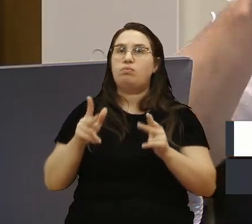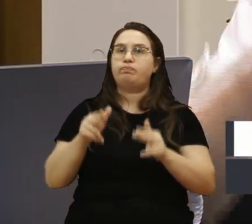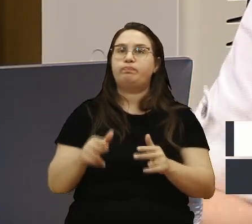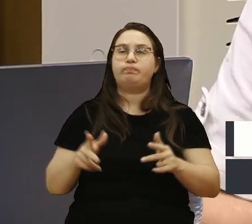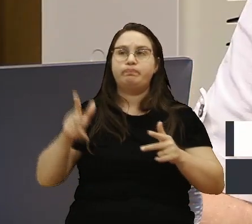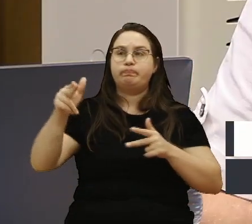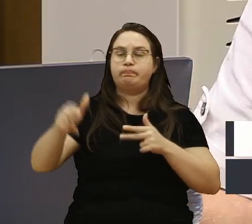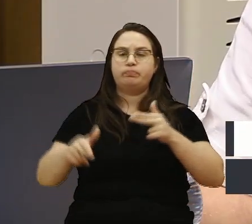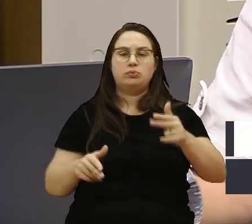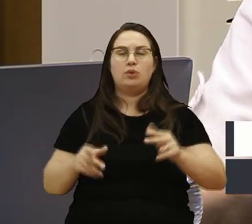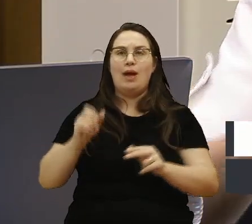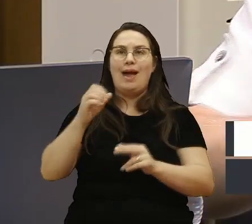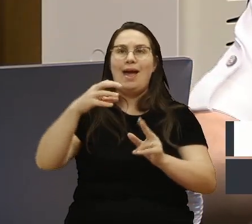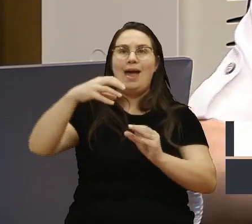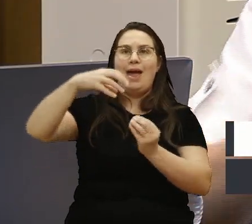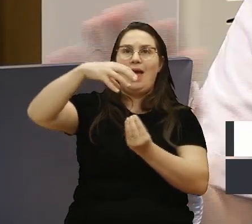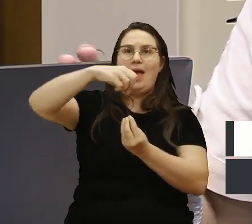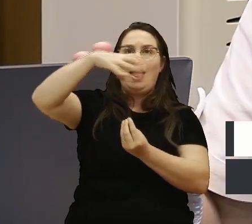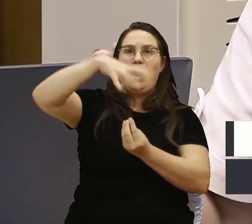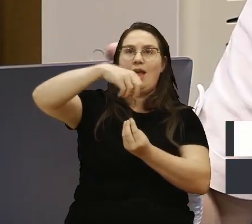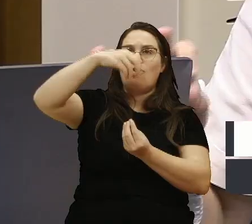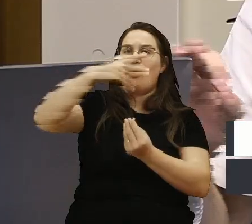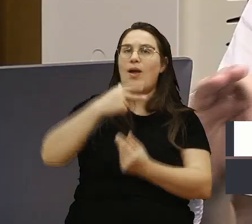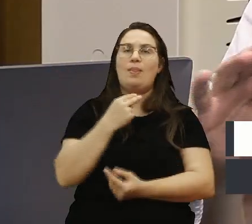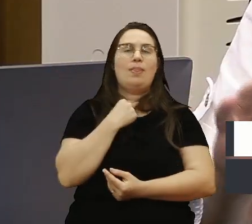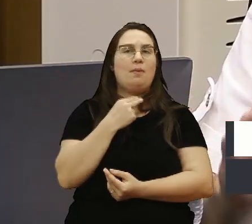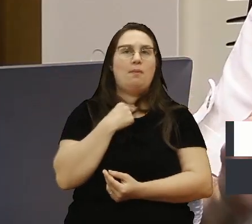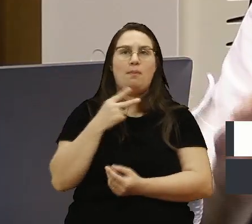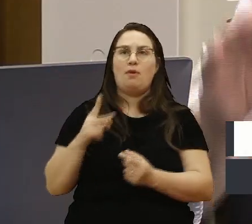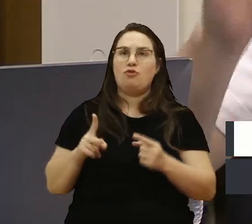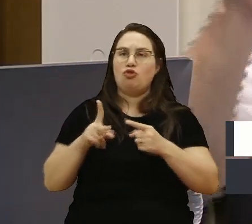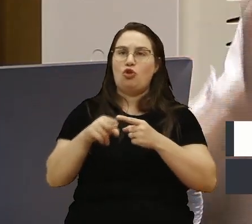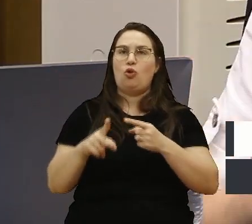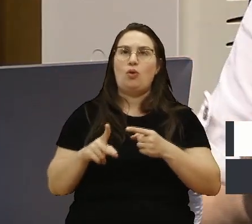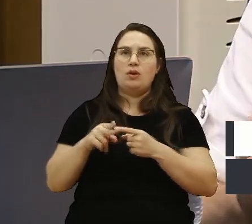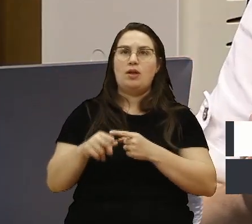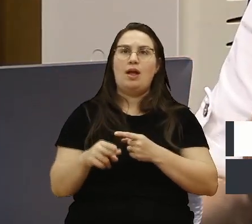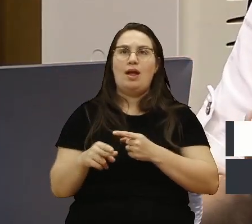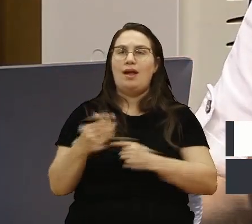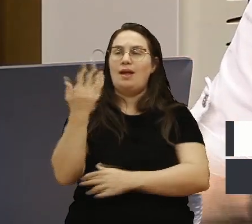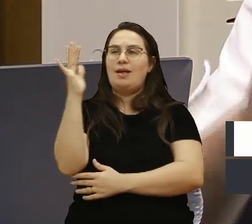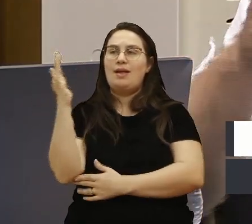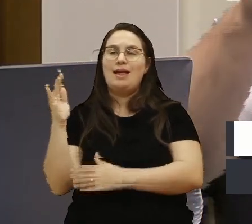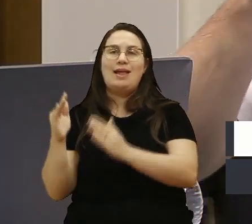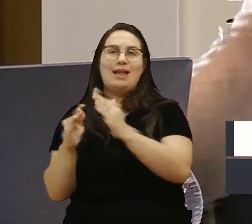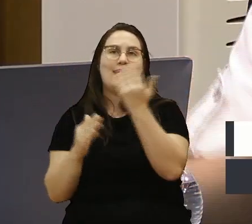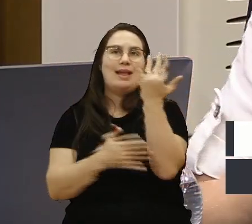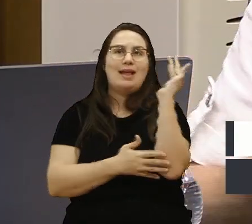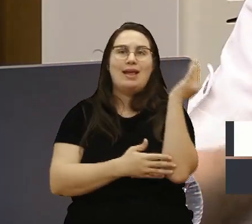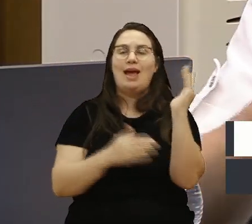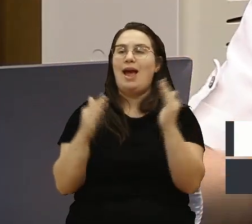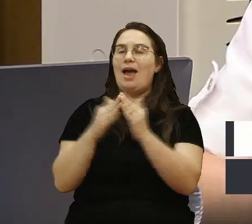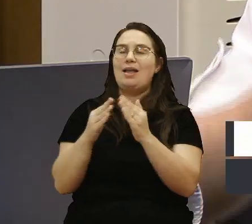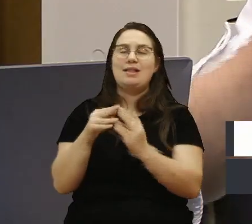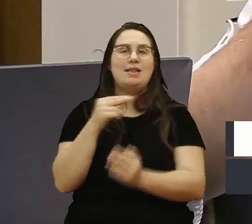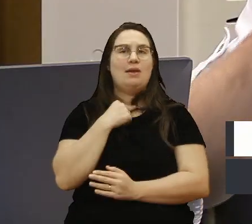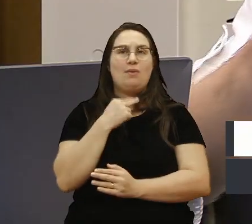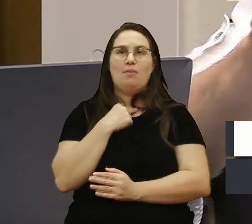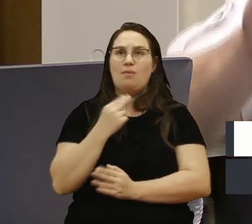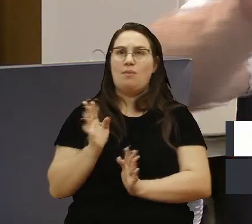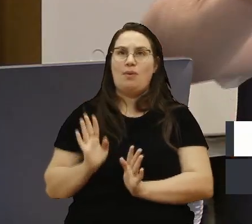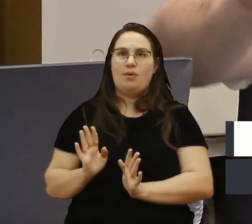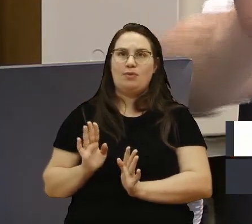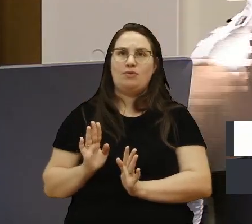Está suspensa. A RGE não pode cortar e as pessoas em casa também não podem cortar. Se a árvore é nativa, senão elas têm que fazer a substituição.